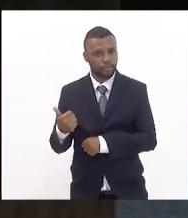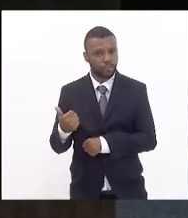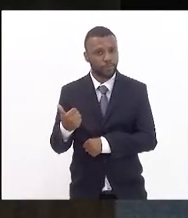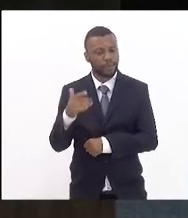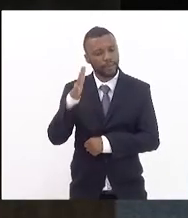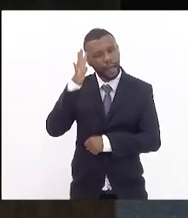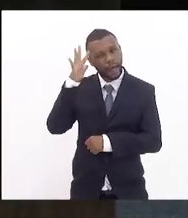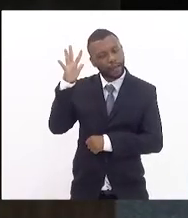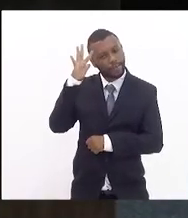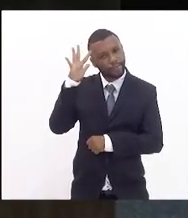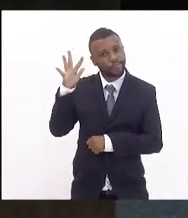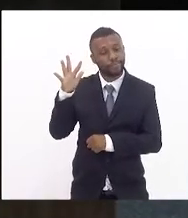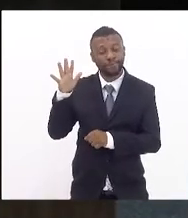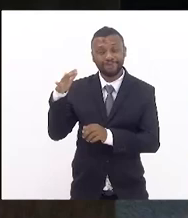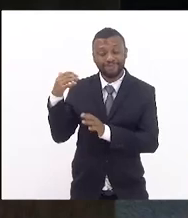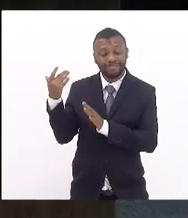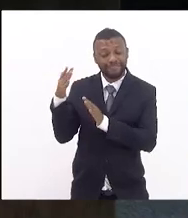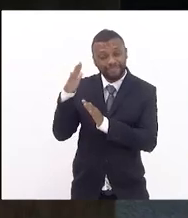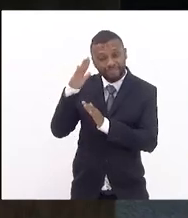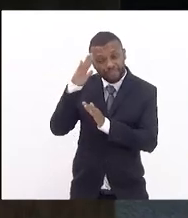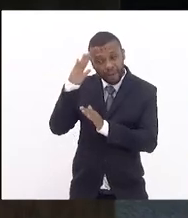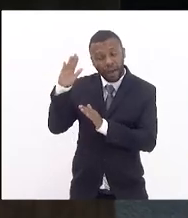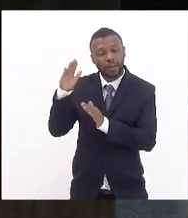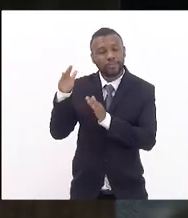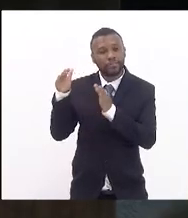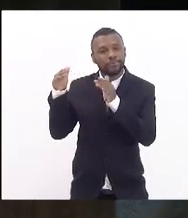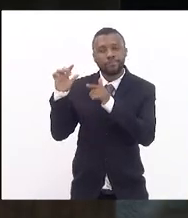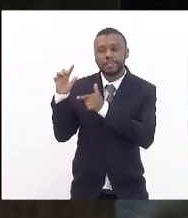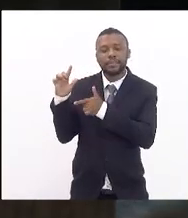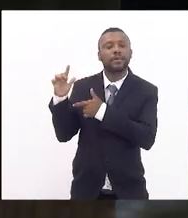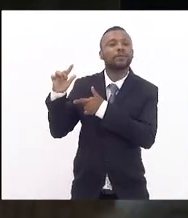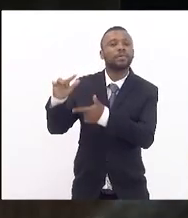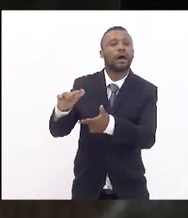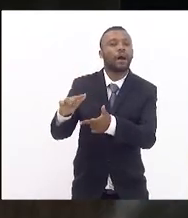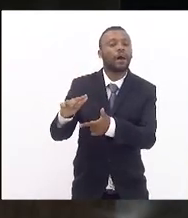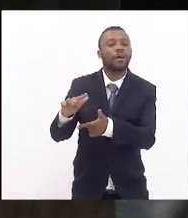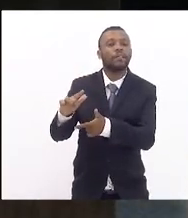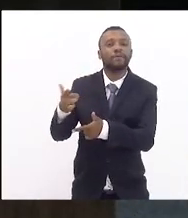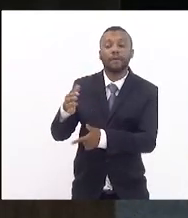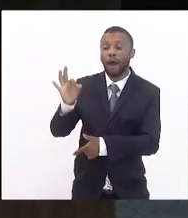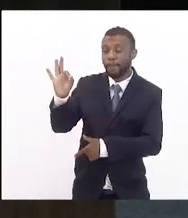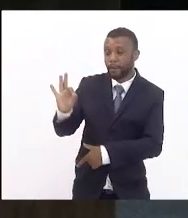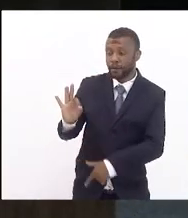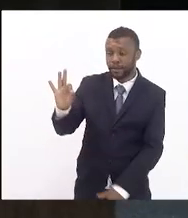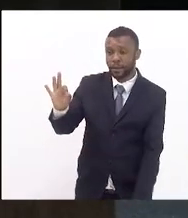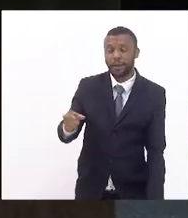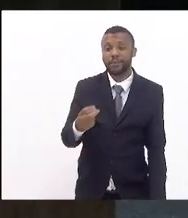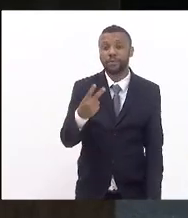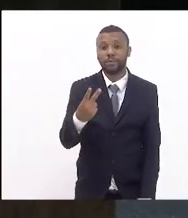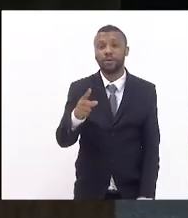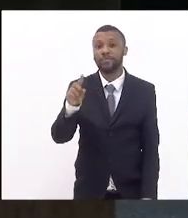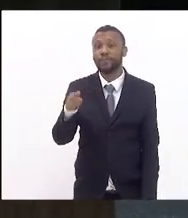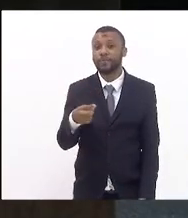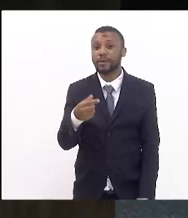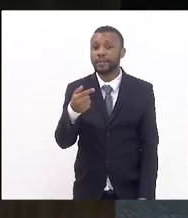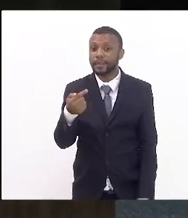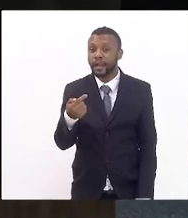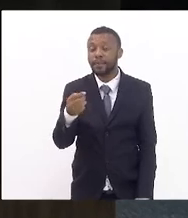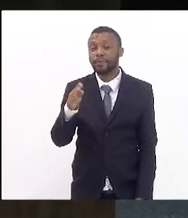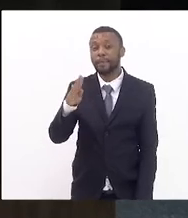hipótese mais conservadora, foi de 2,7 bilhões de